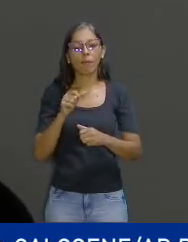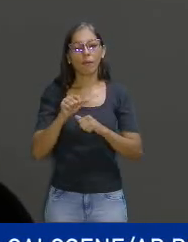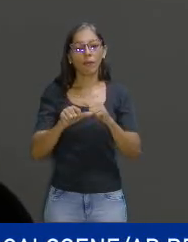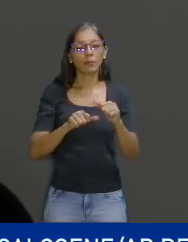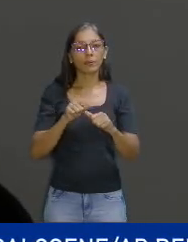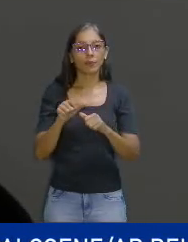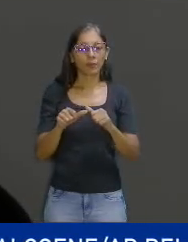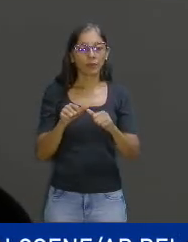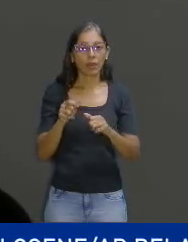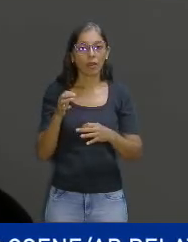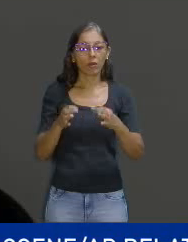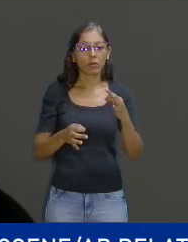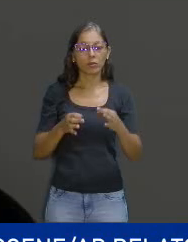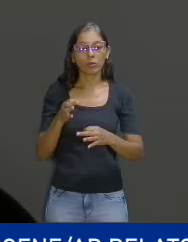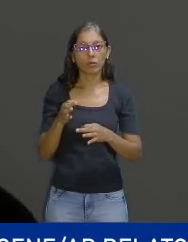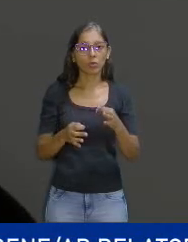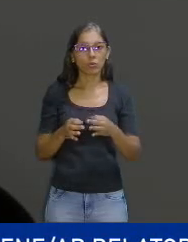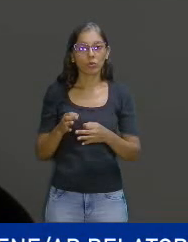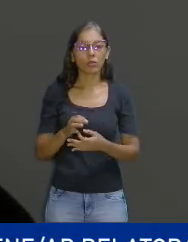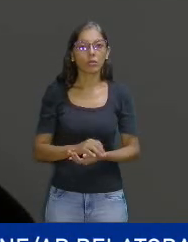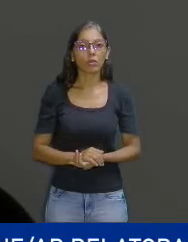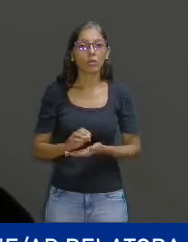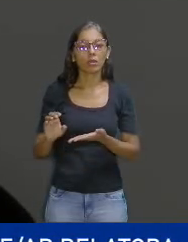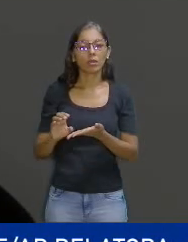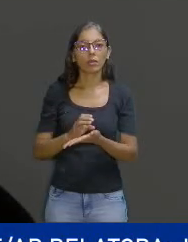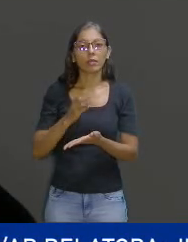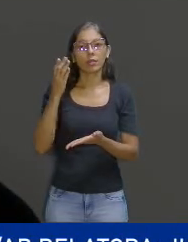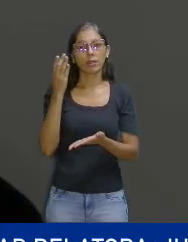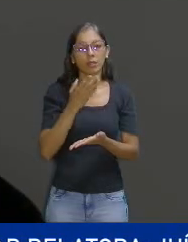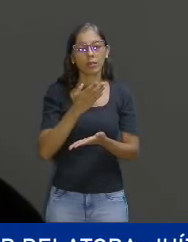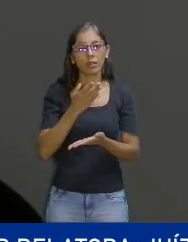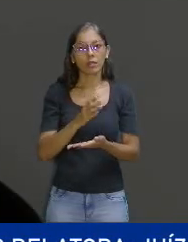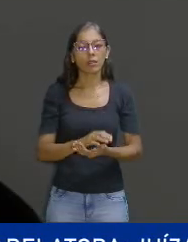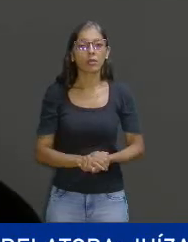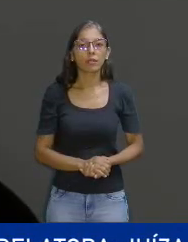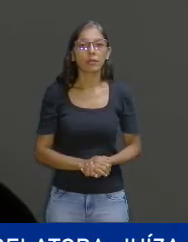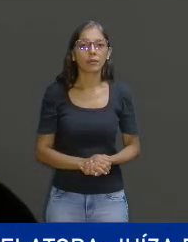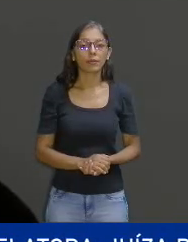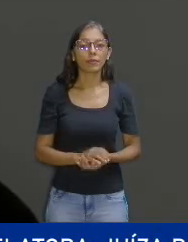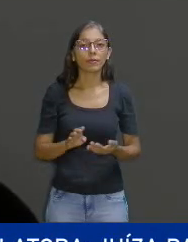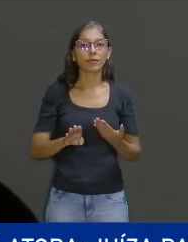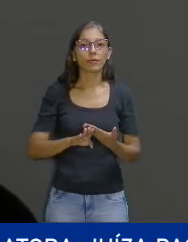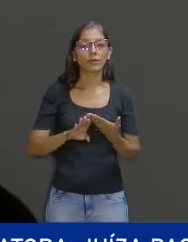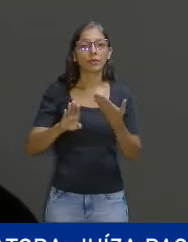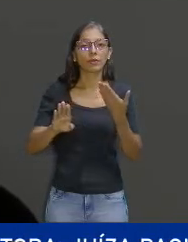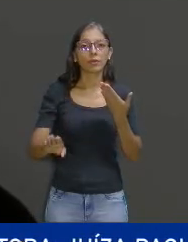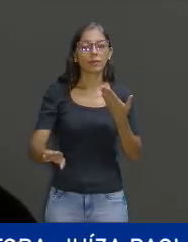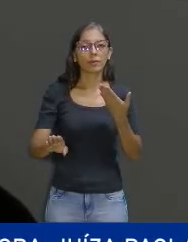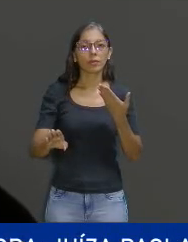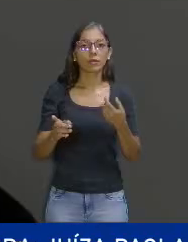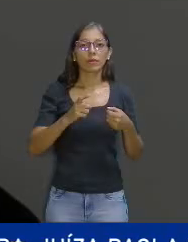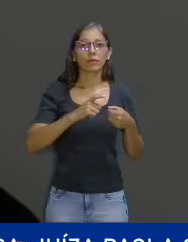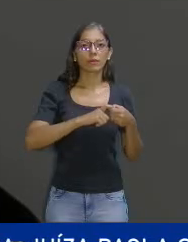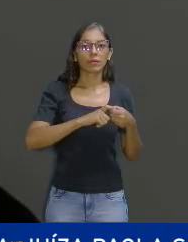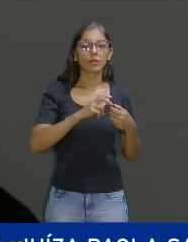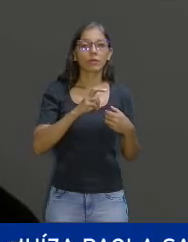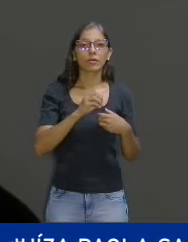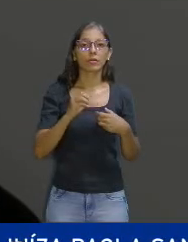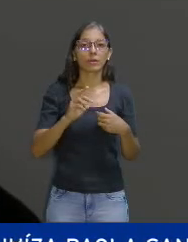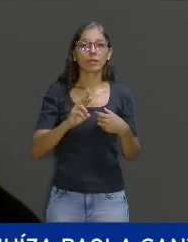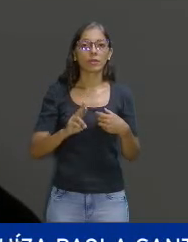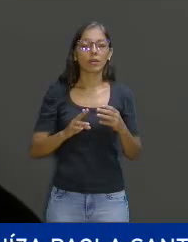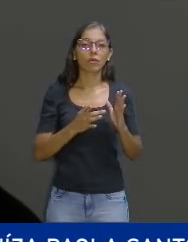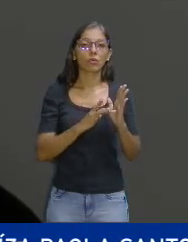com ressalvas as contas da campanha de Francisco Sérgio Pedroso e afasta a determinação de devolução de R$ 500